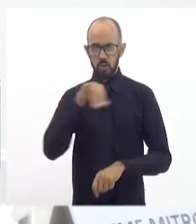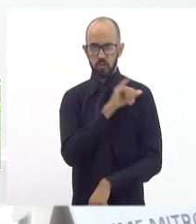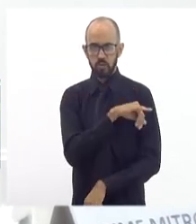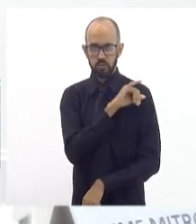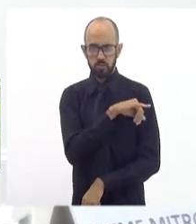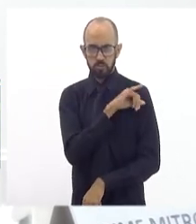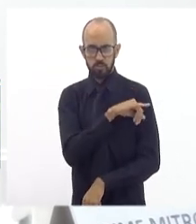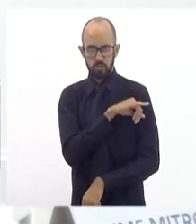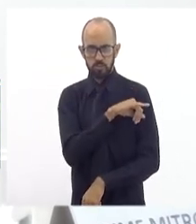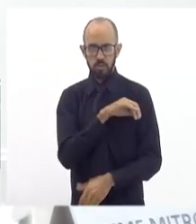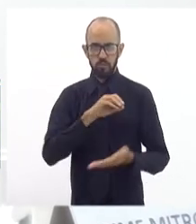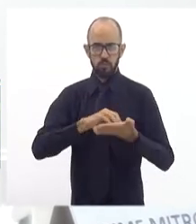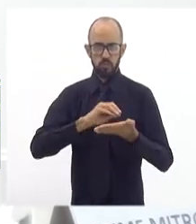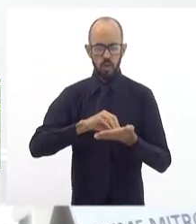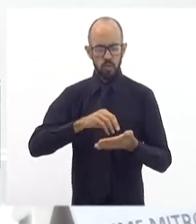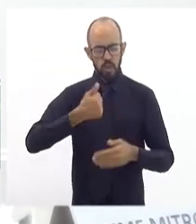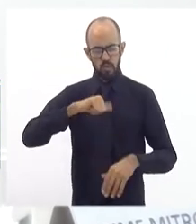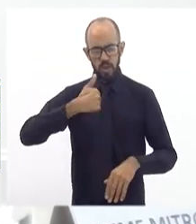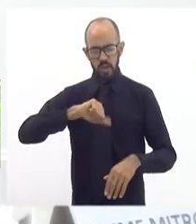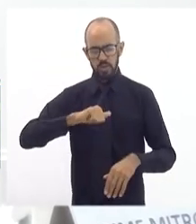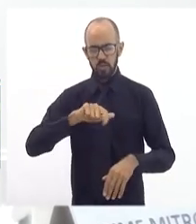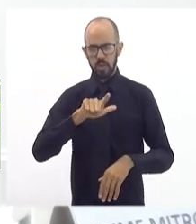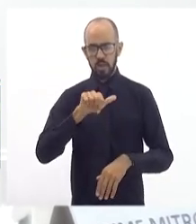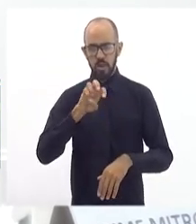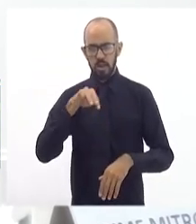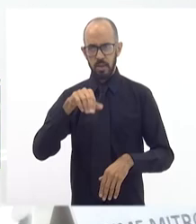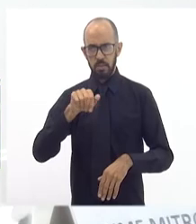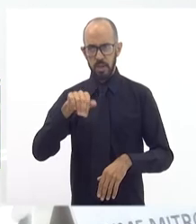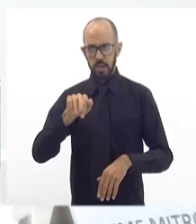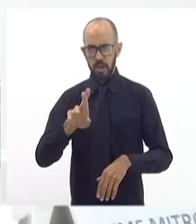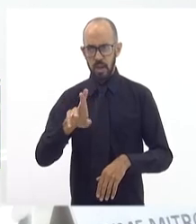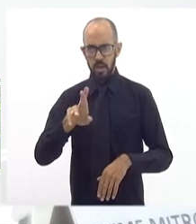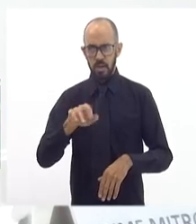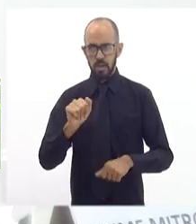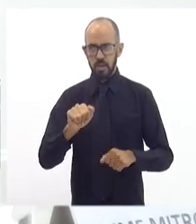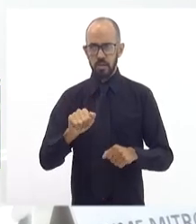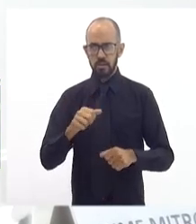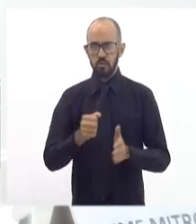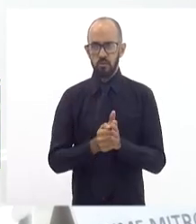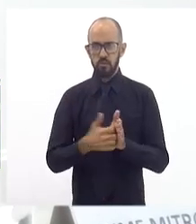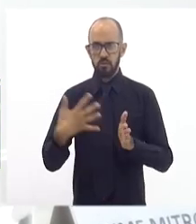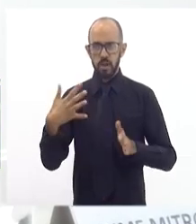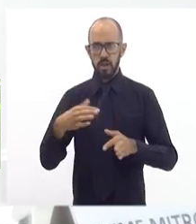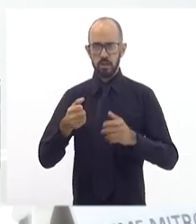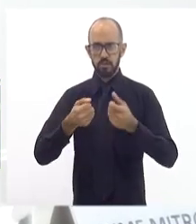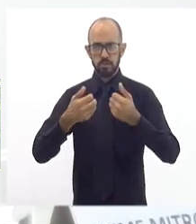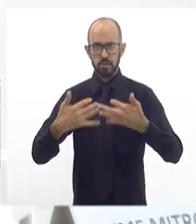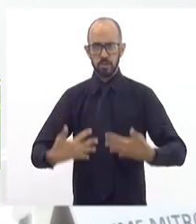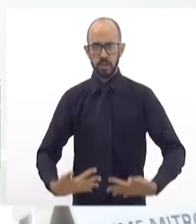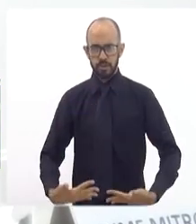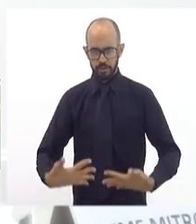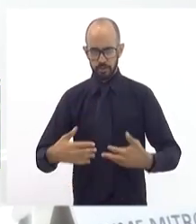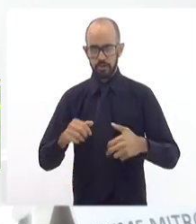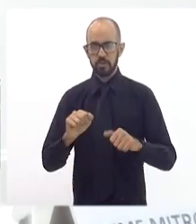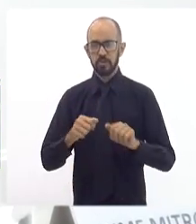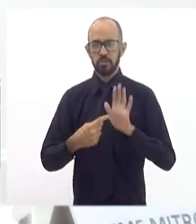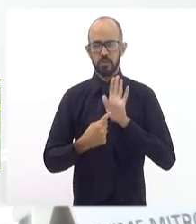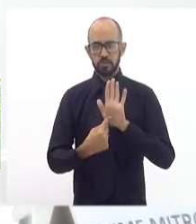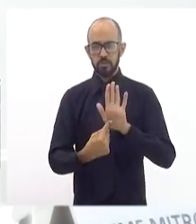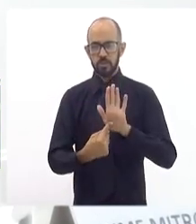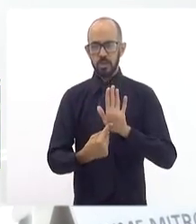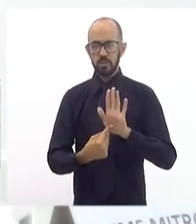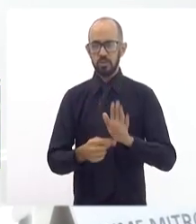da liminar que foi pedida vou tentar organização muitos detalhes né por eles foram apresentados